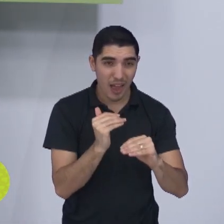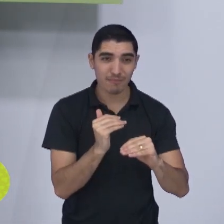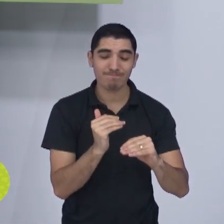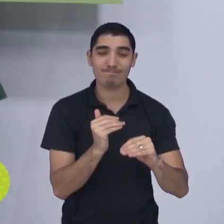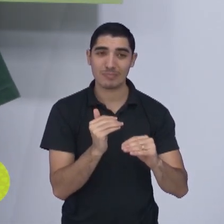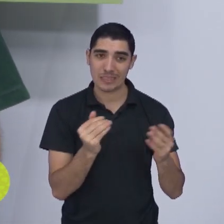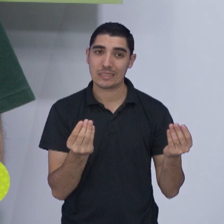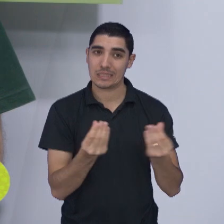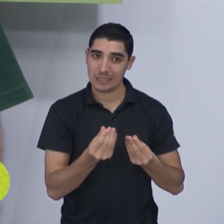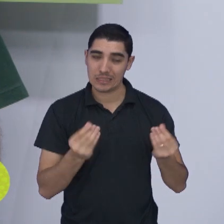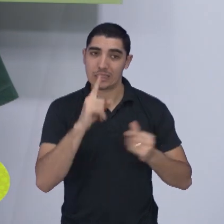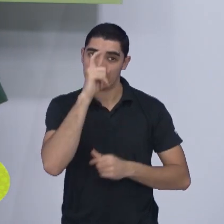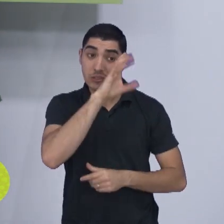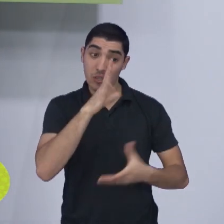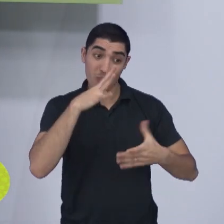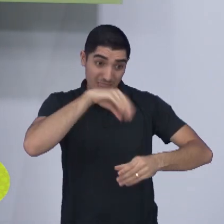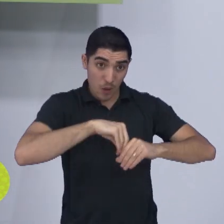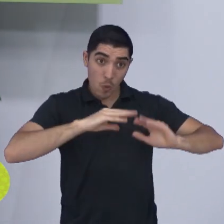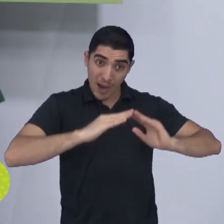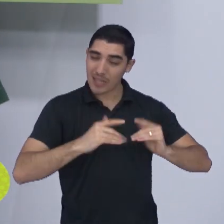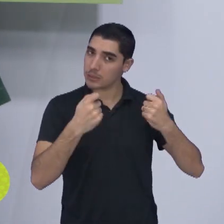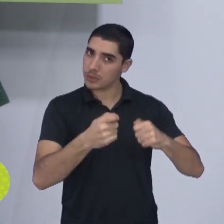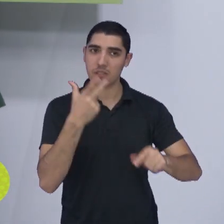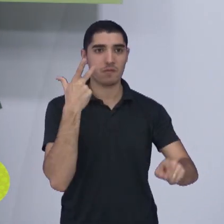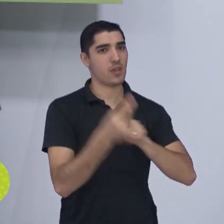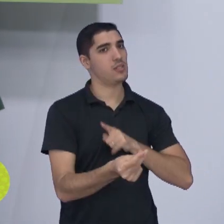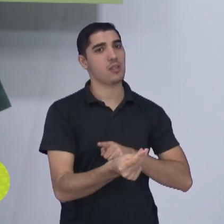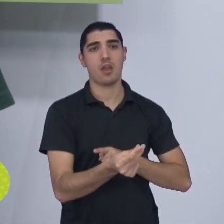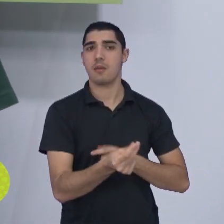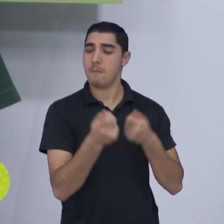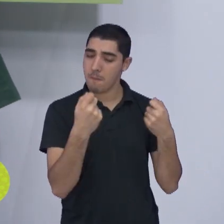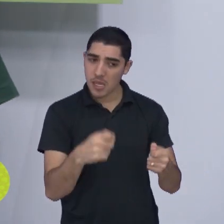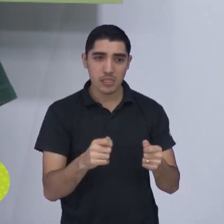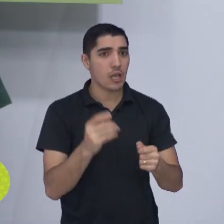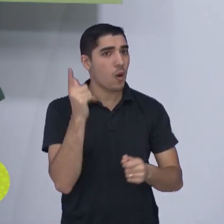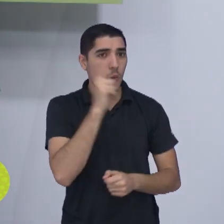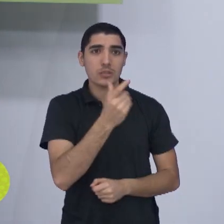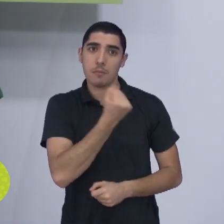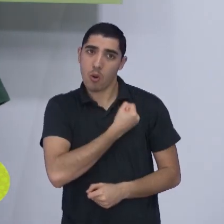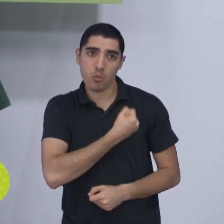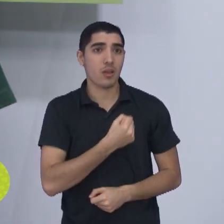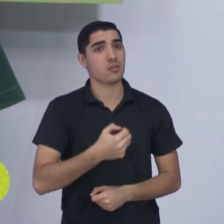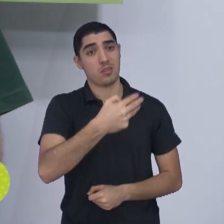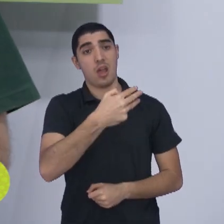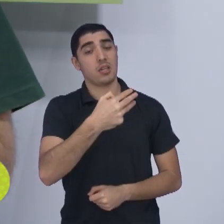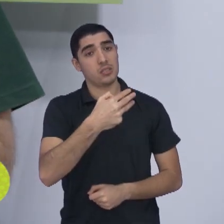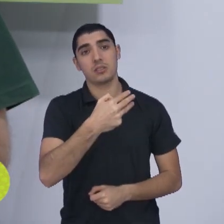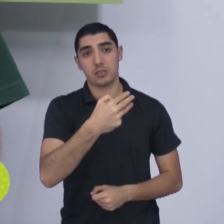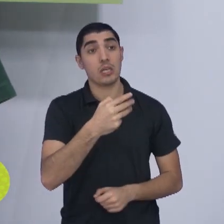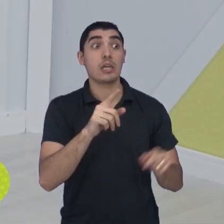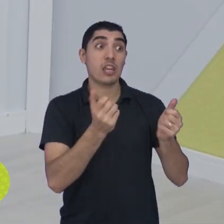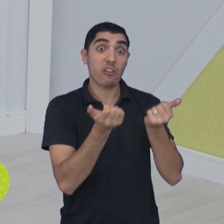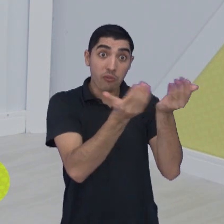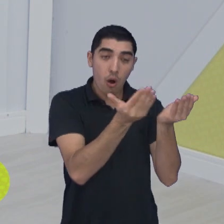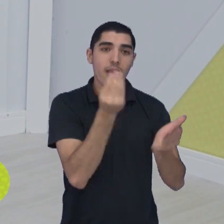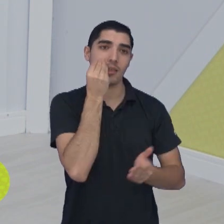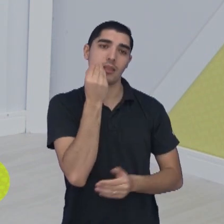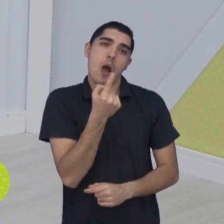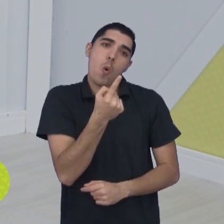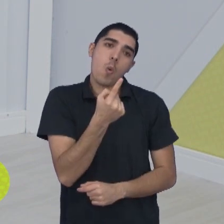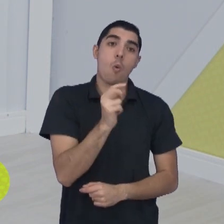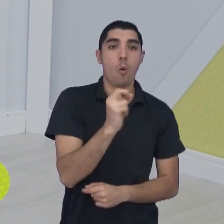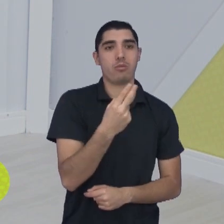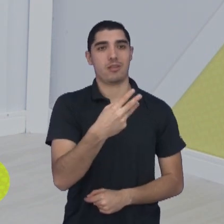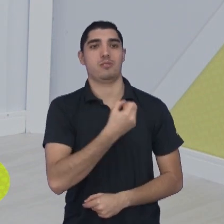difícil. Então, em casa não pode perder nenhum ponto mais e aí tentar beliscar 1 ou 3 pontos fora de casa. O Ariel, que